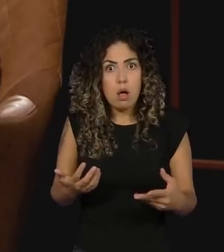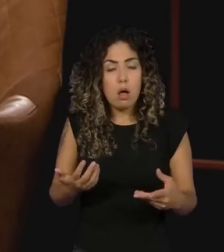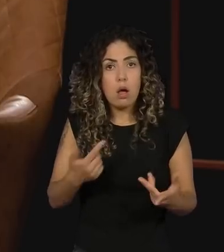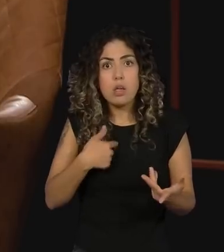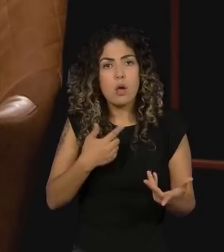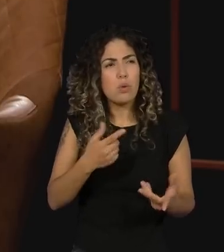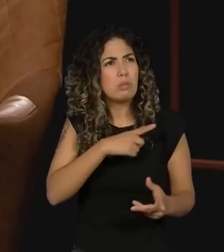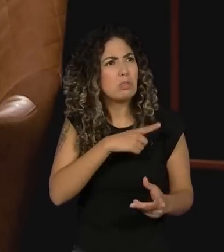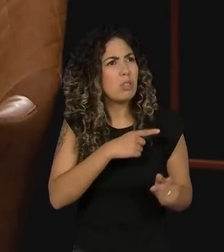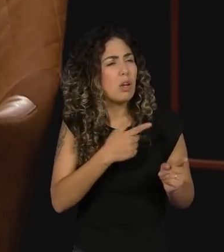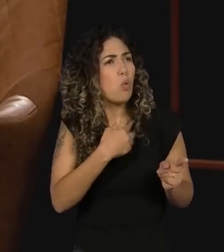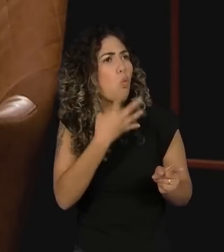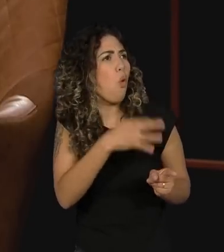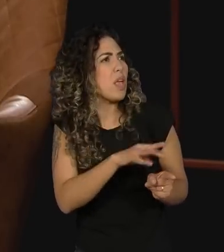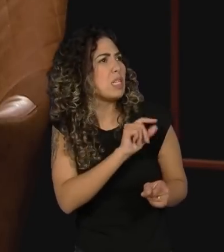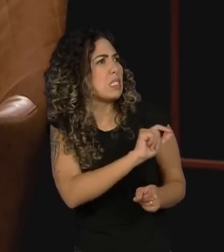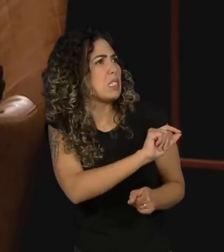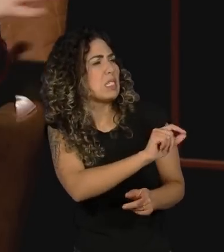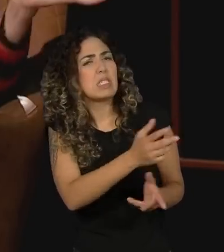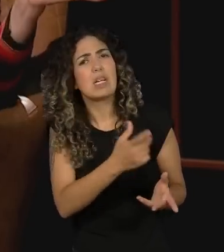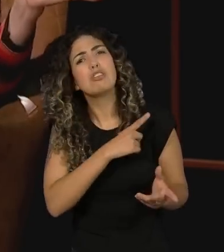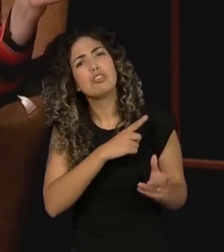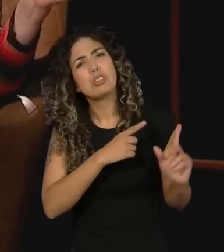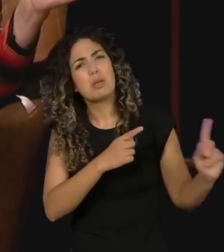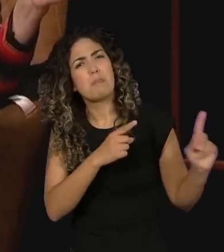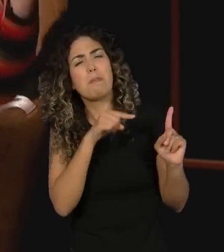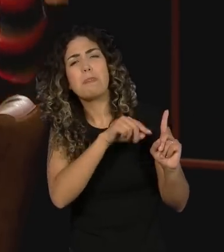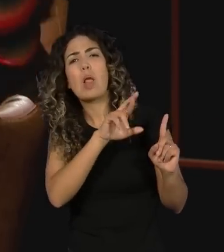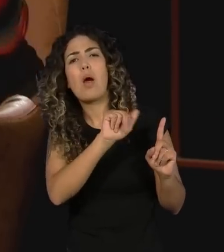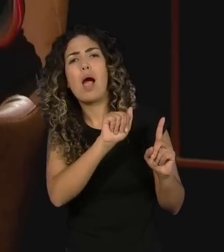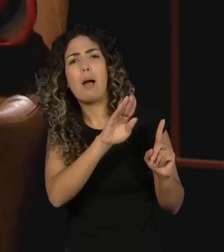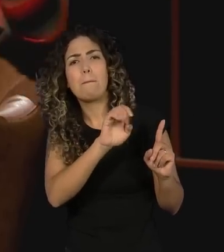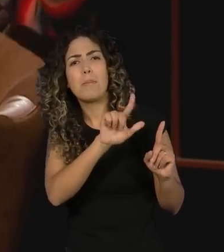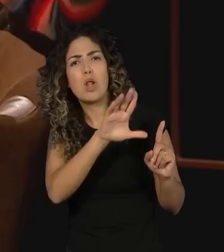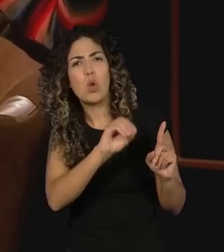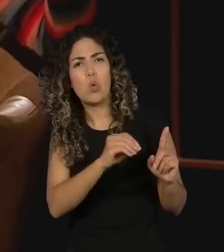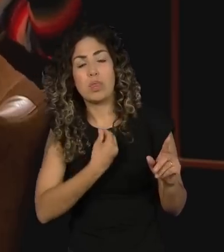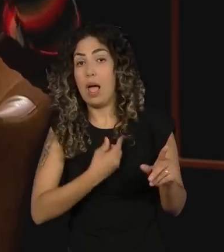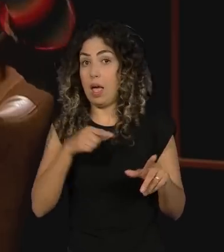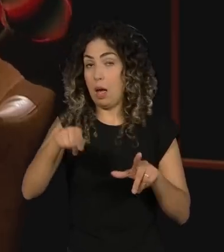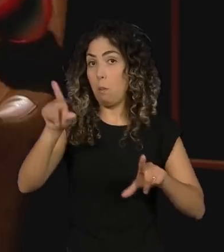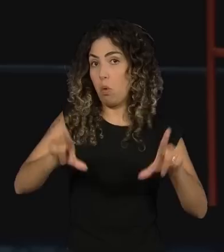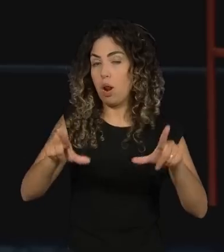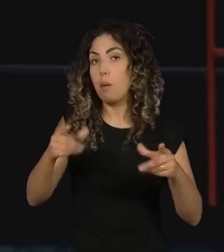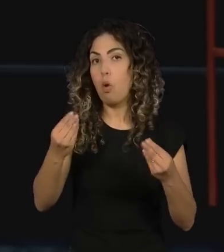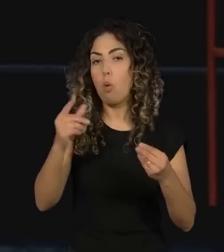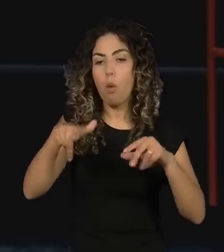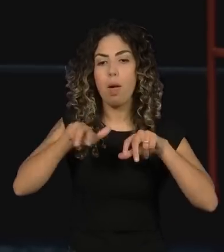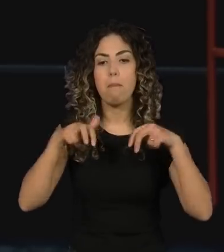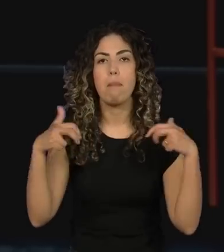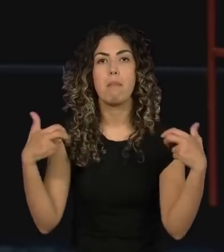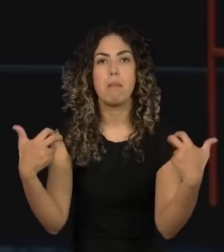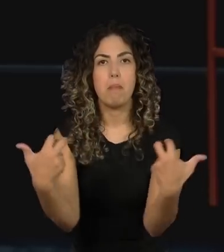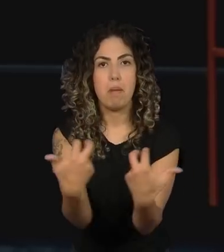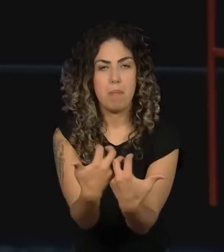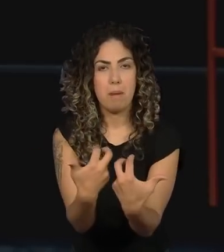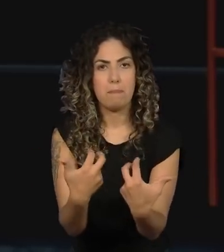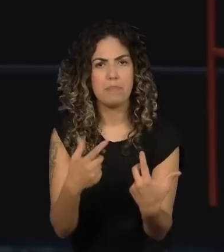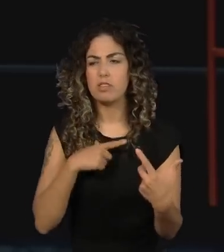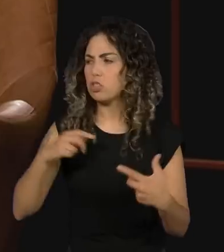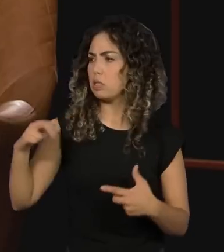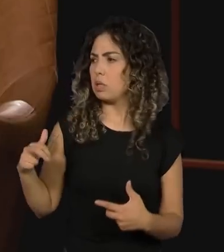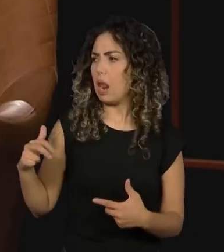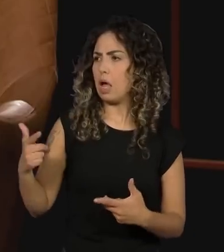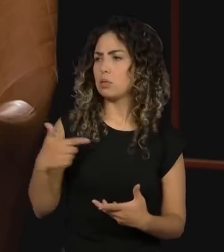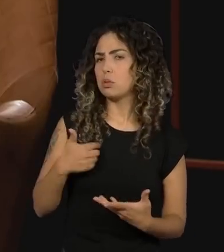não conhecia pessoalmente, só conhecia de nome. O programa, para quem não sabe, é uma mesa redonda de debate. Aí, eu acho